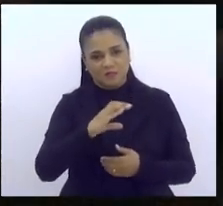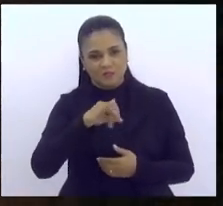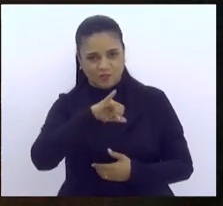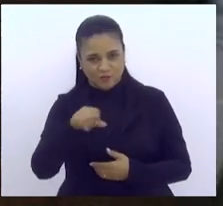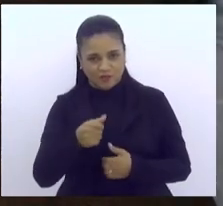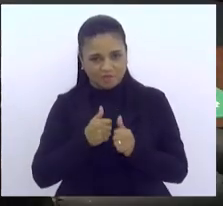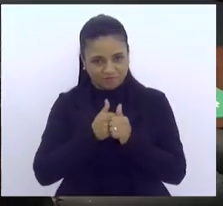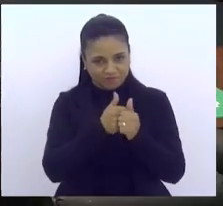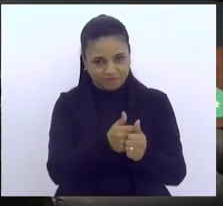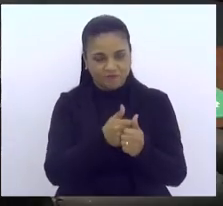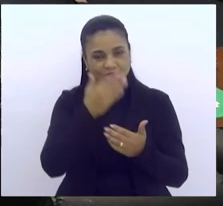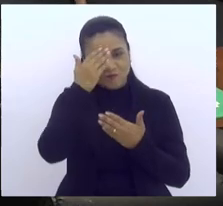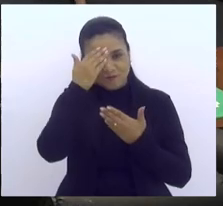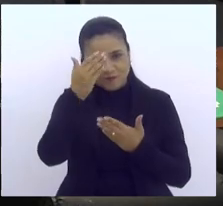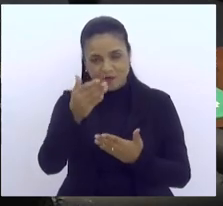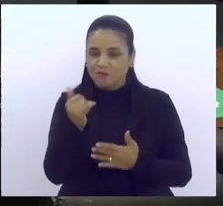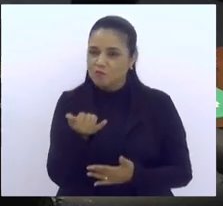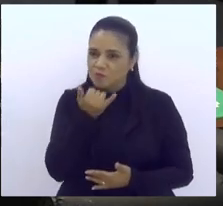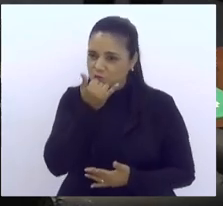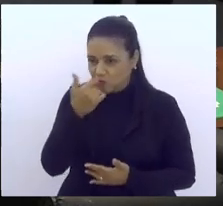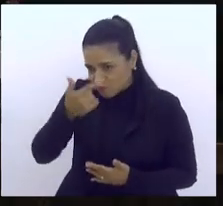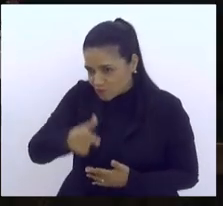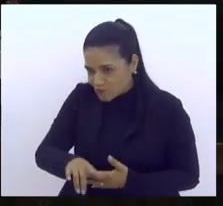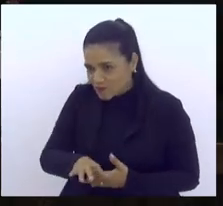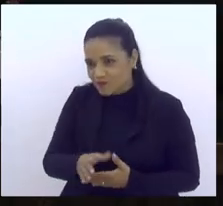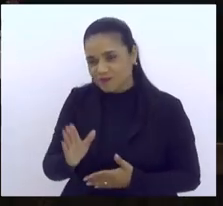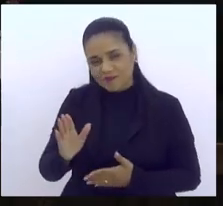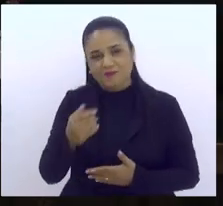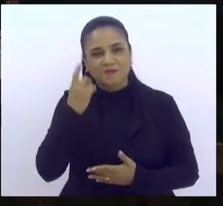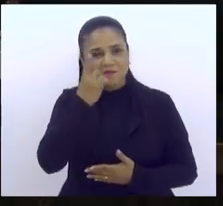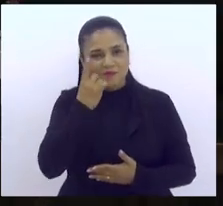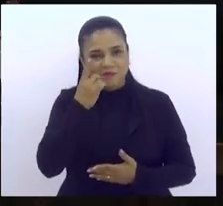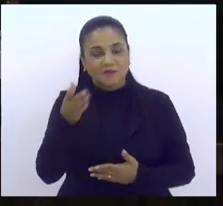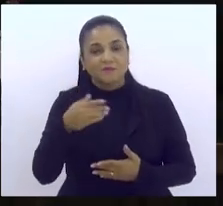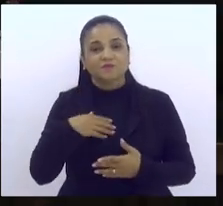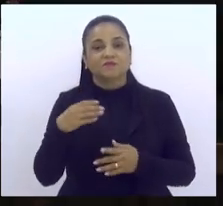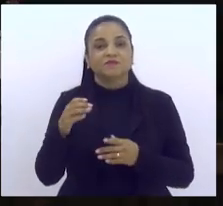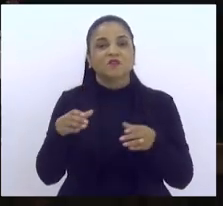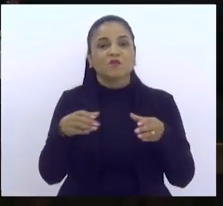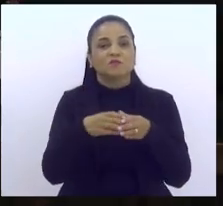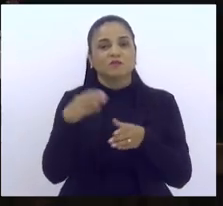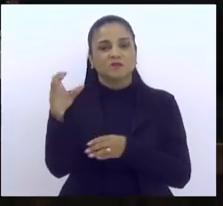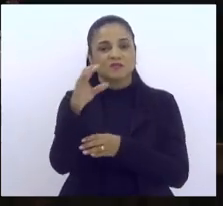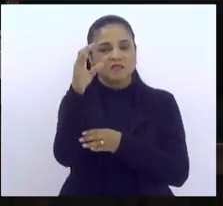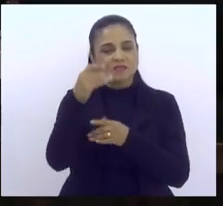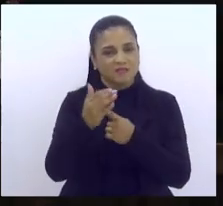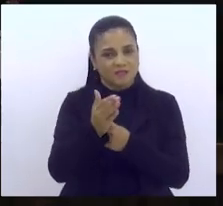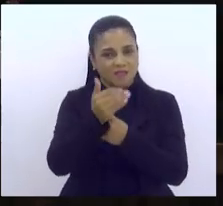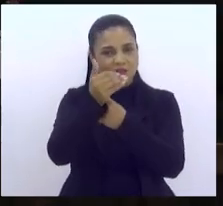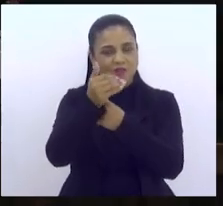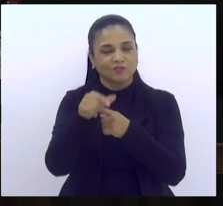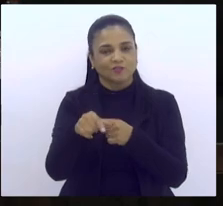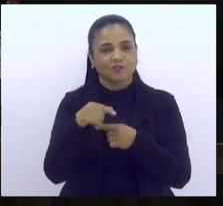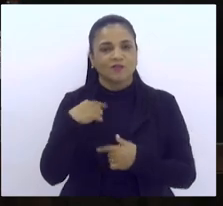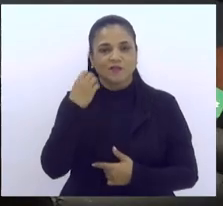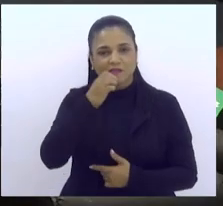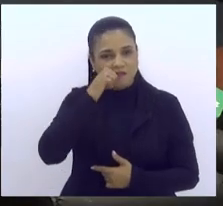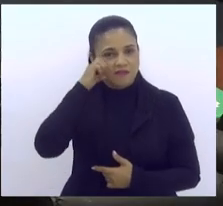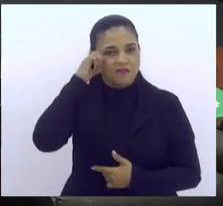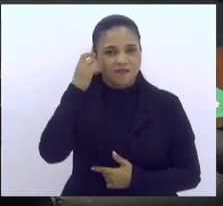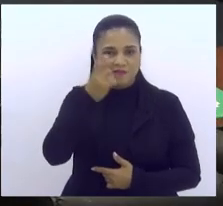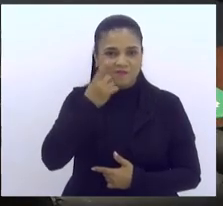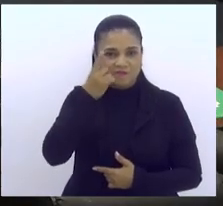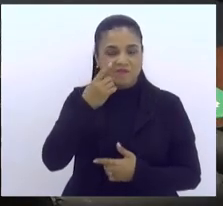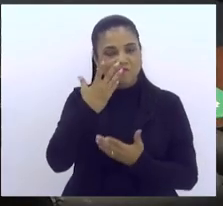Muito obrigado, mais uma vez me perdoe, deputado. Pela Comissão de Ciência e Tecnologia, deputada Érica Takimoto. Presidente,